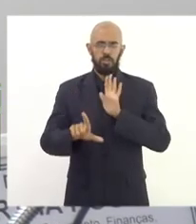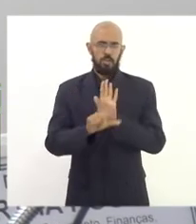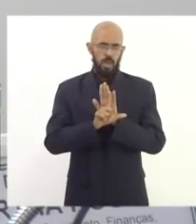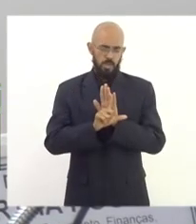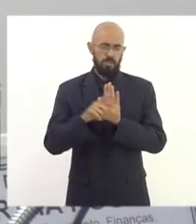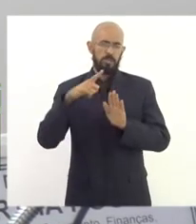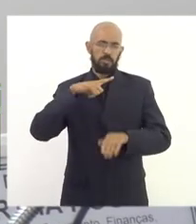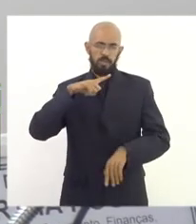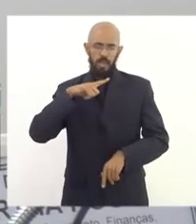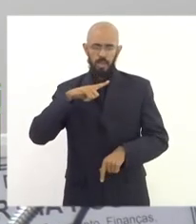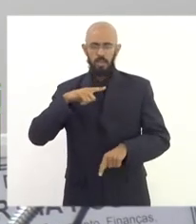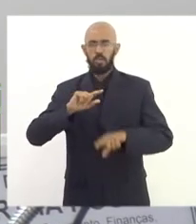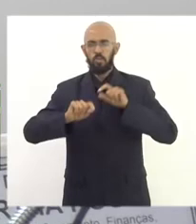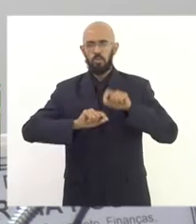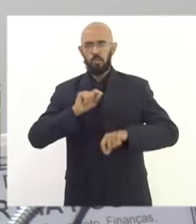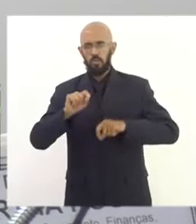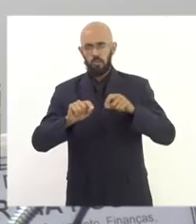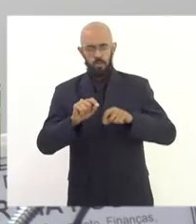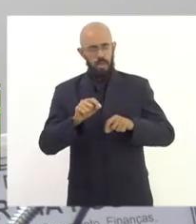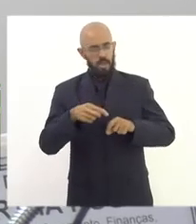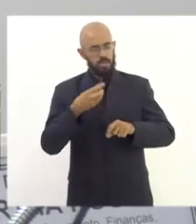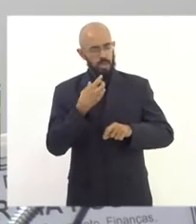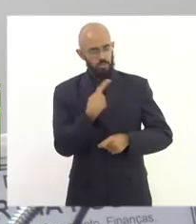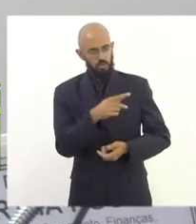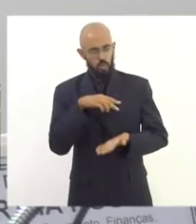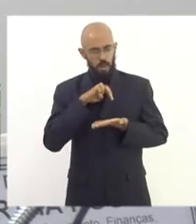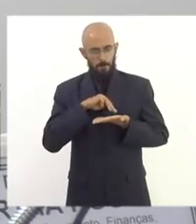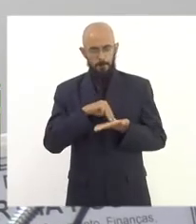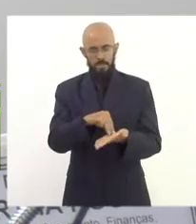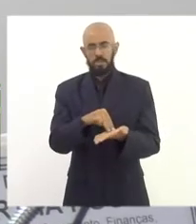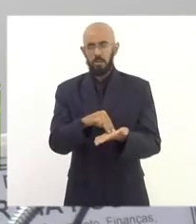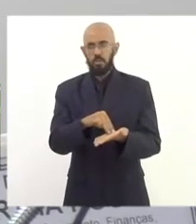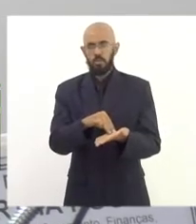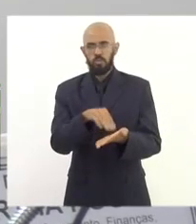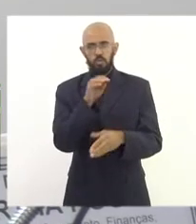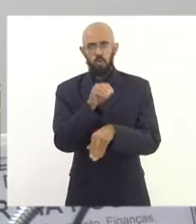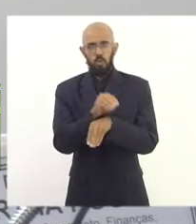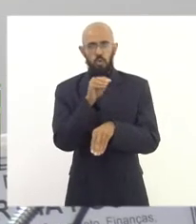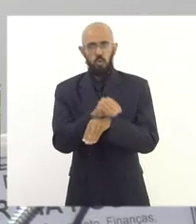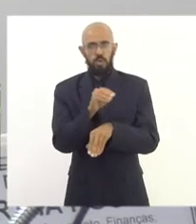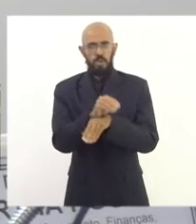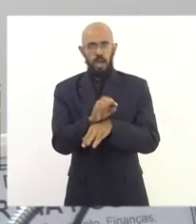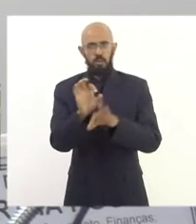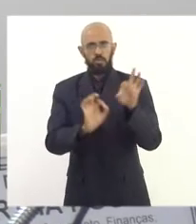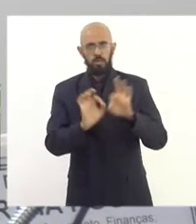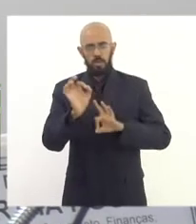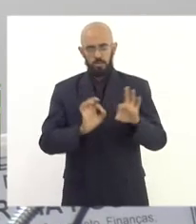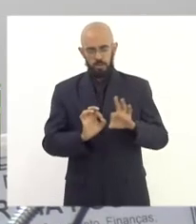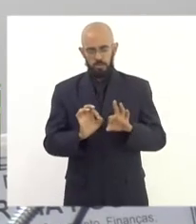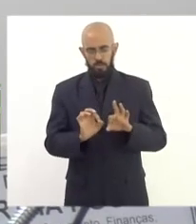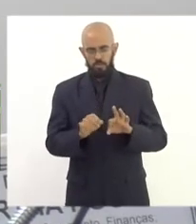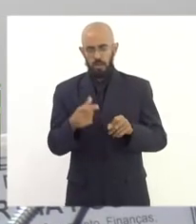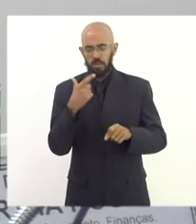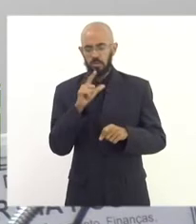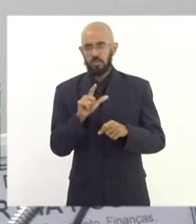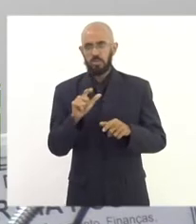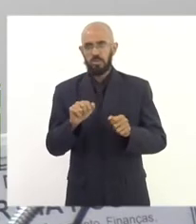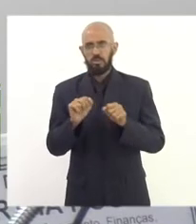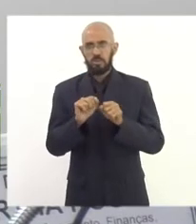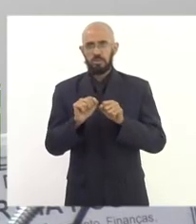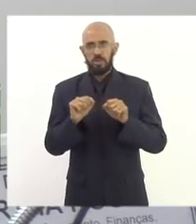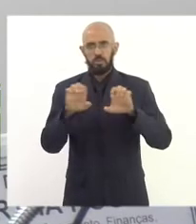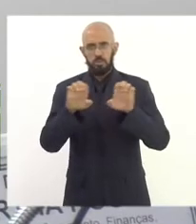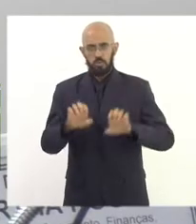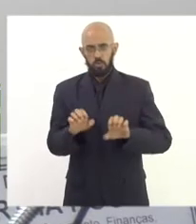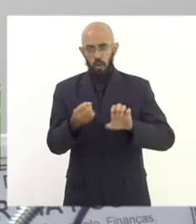exatamente essa sua missão, né, de cuidar do planejamento para deixar esse Estado